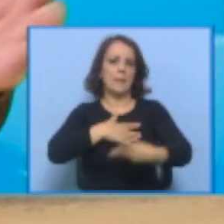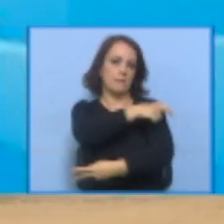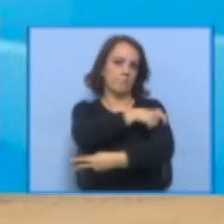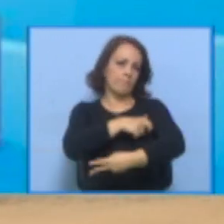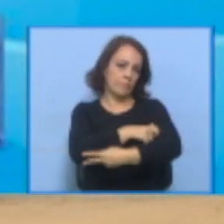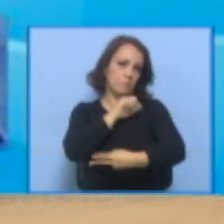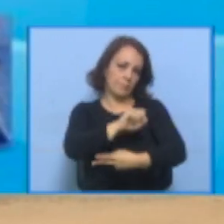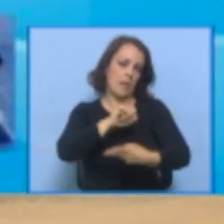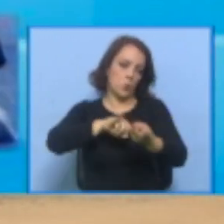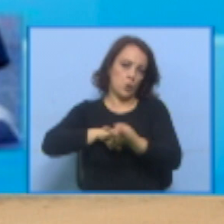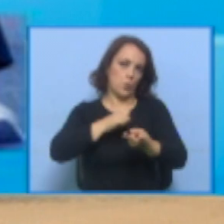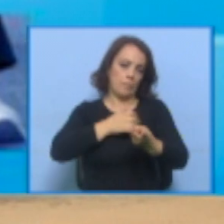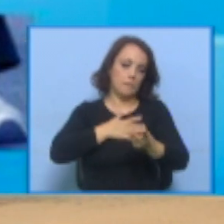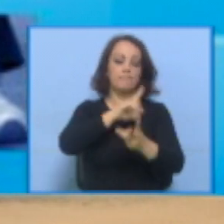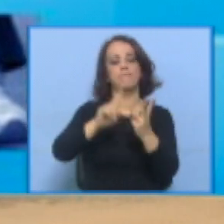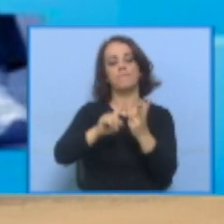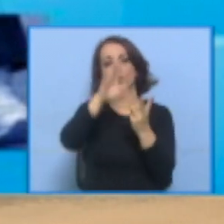as associações empresariais, e tem os governos.